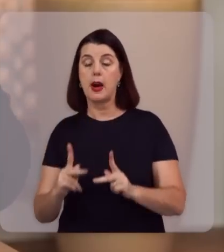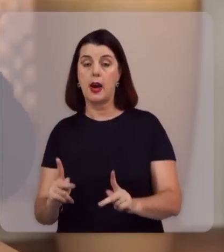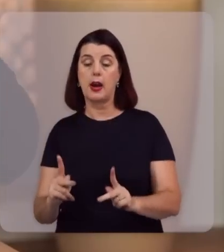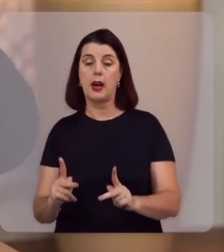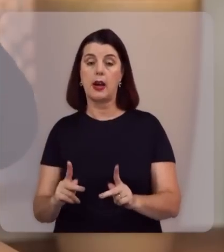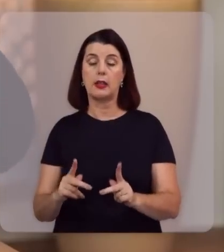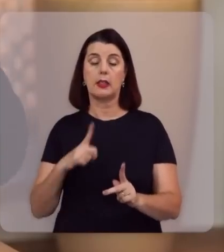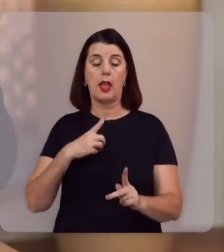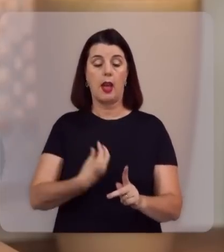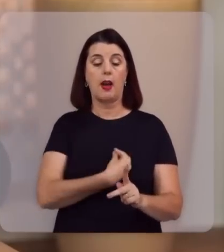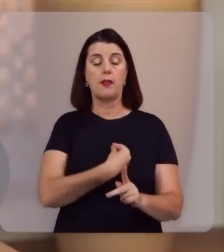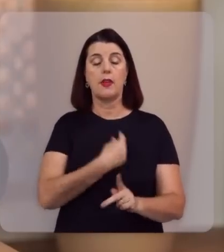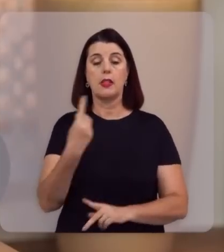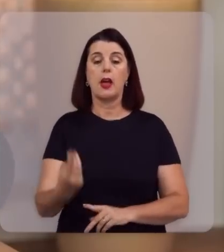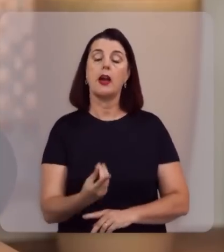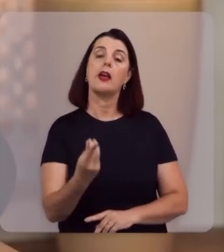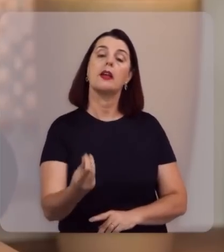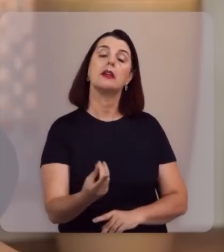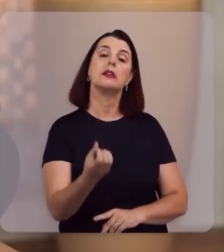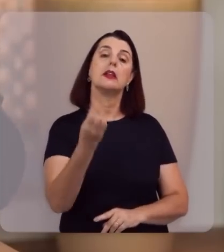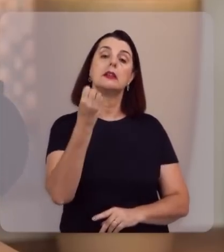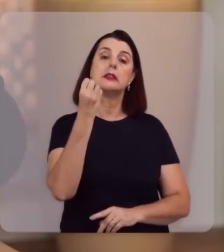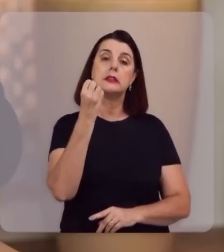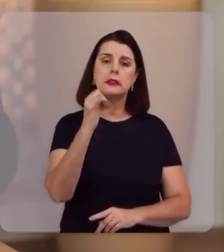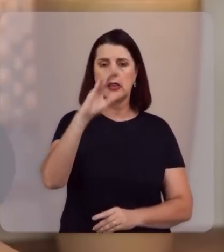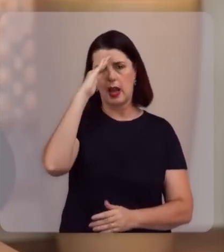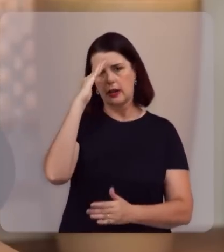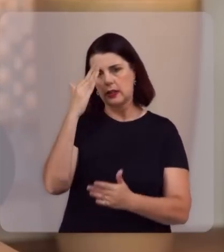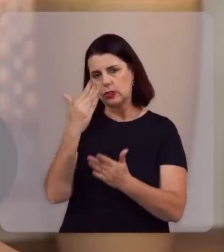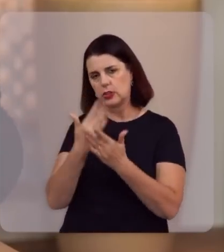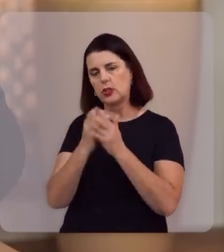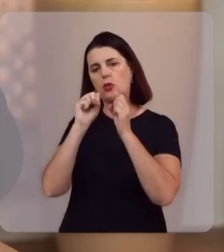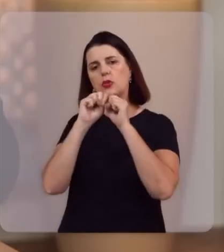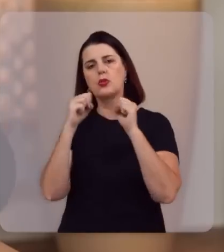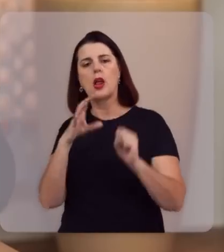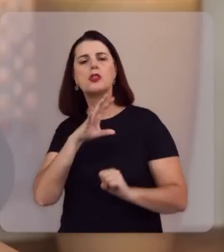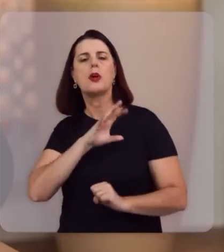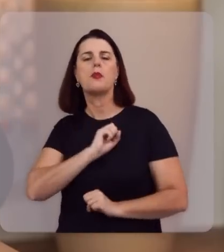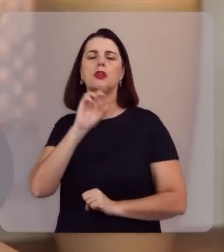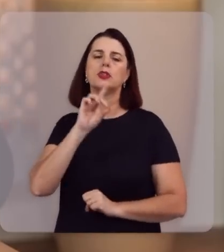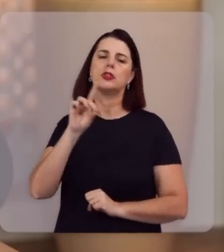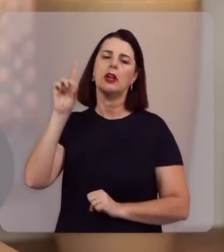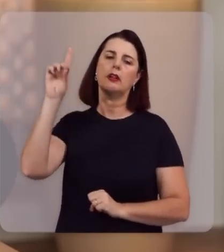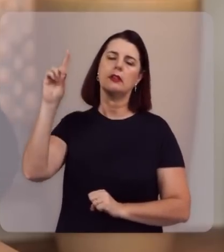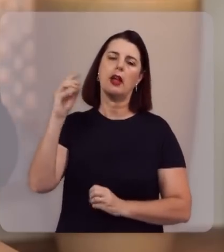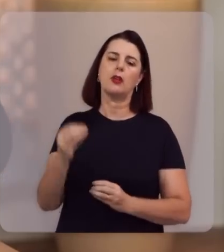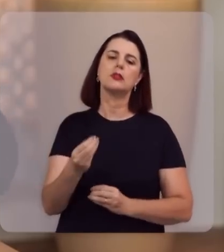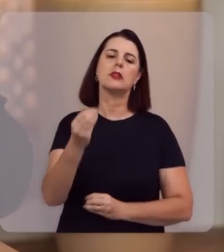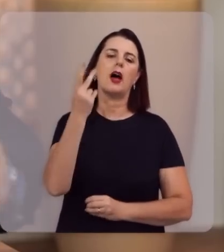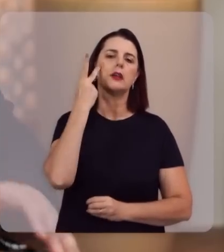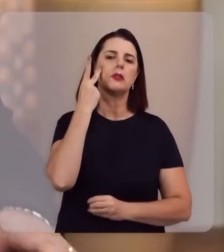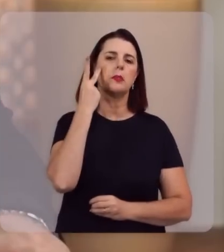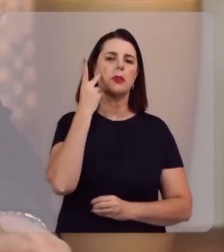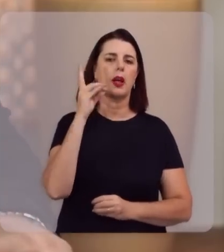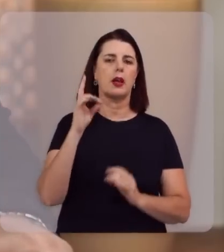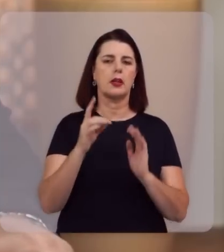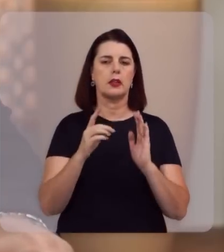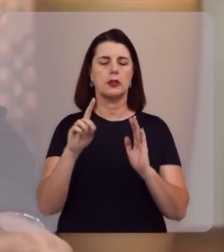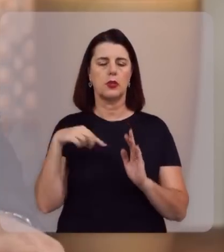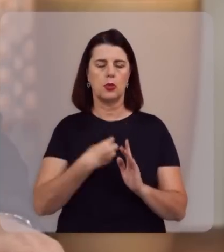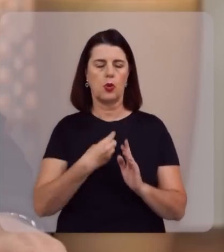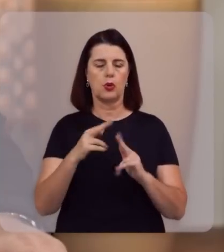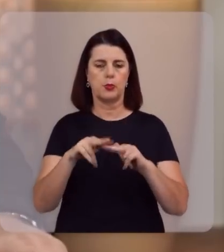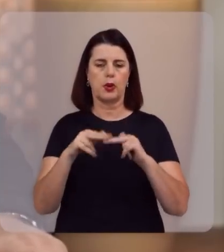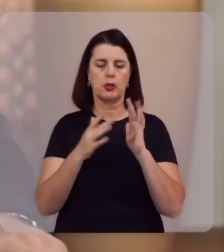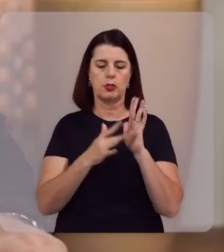Senhor, eles podem ter a vida eterna se eles crerem no grande amor de Deus, dado a nós na pessoa de Jesus,